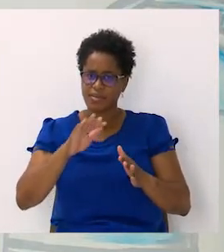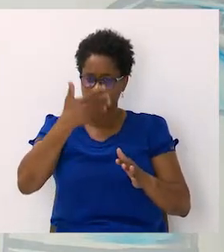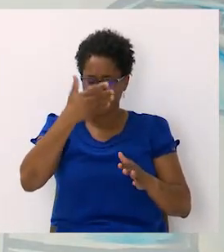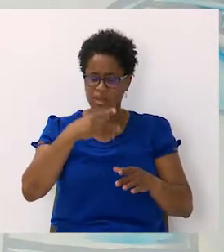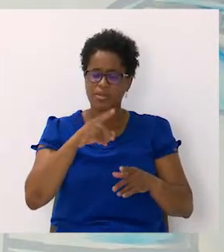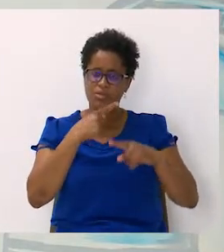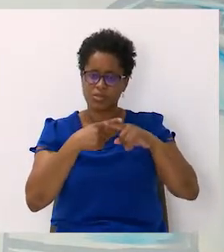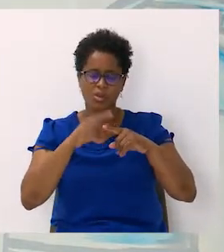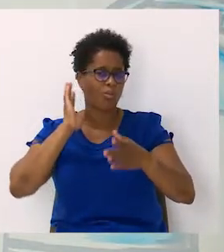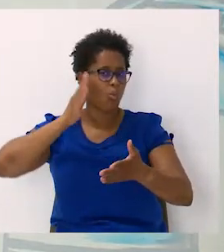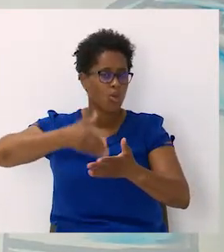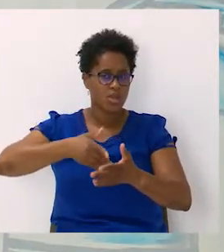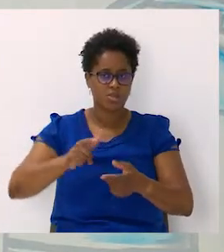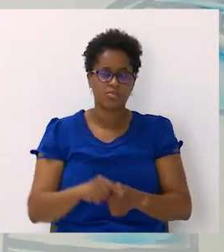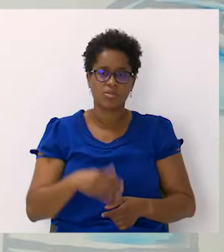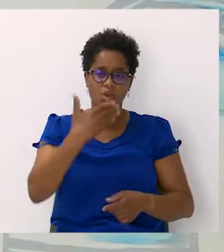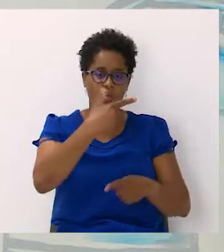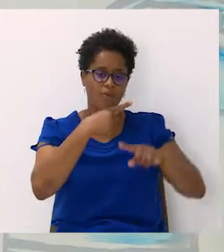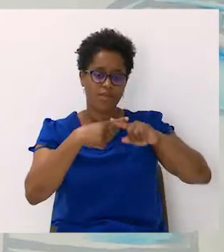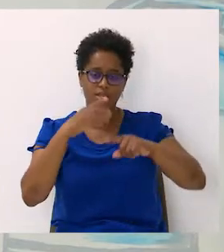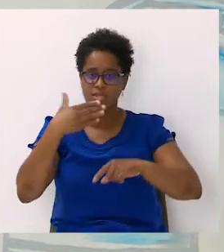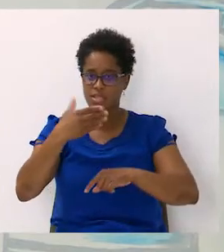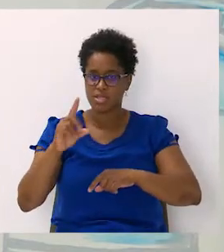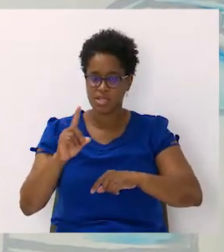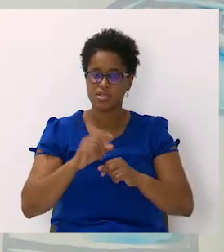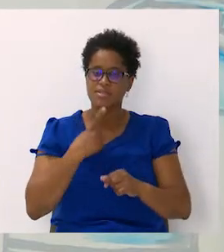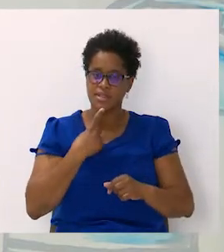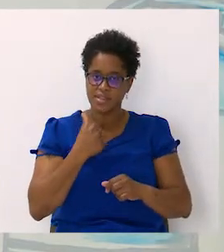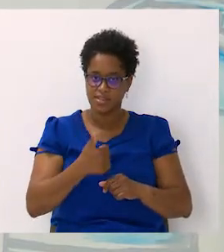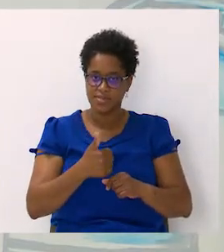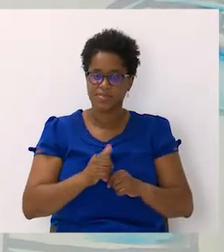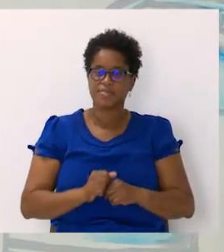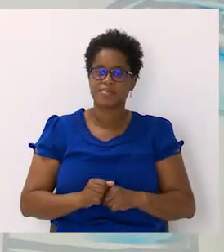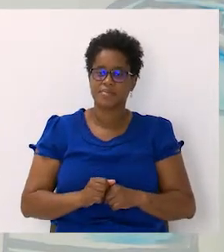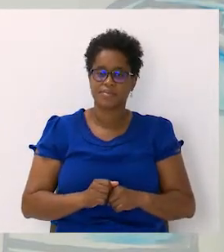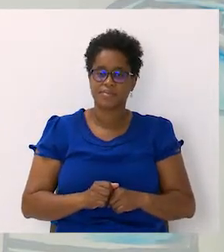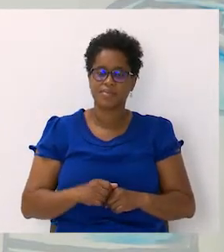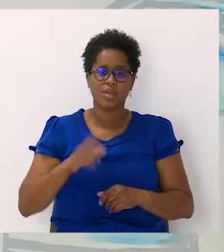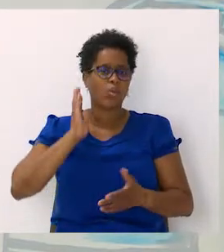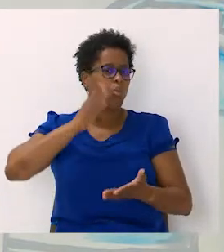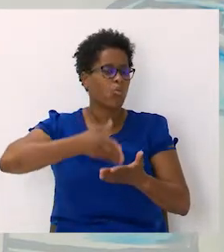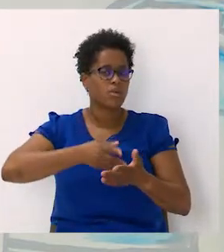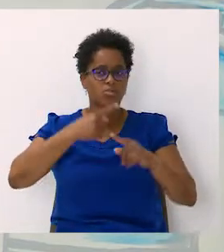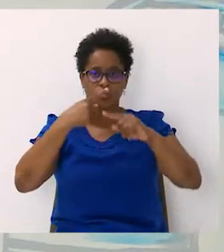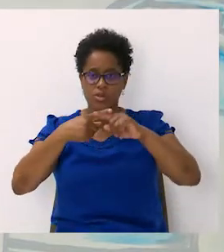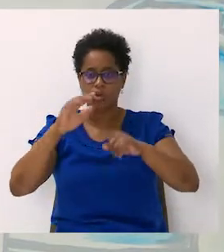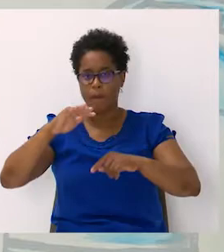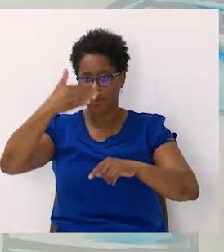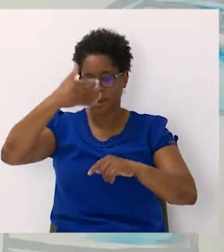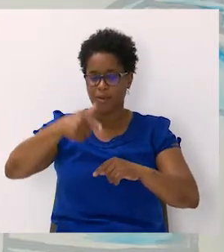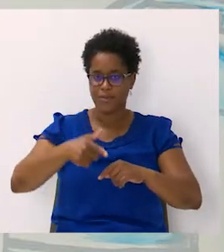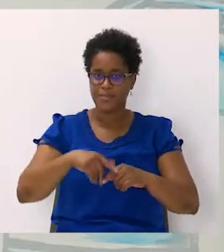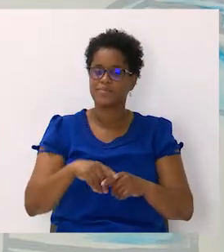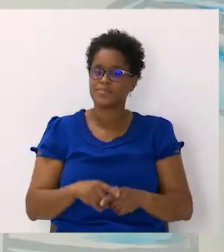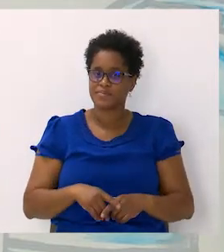primeiro multiplica por último, né? 1 vezes 16, certo? O último multiplica com o